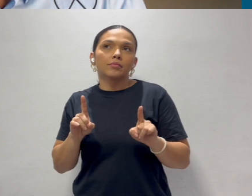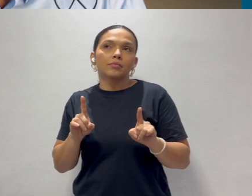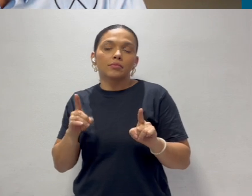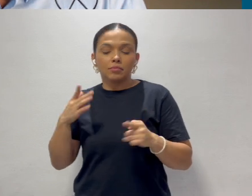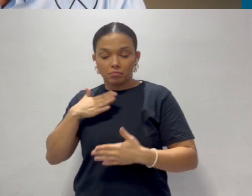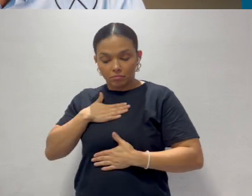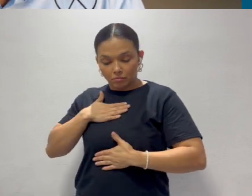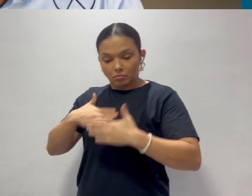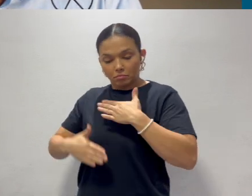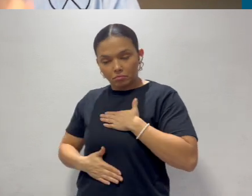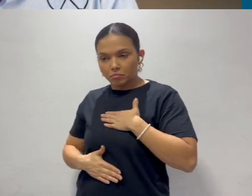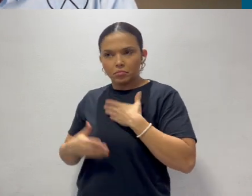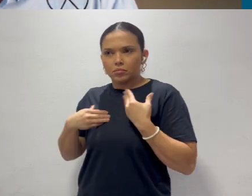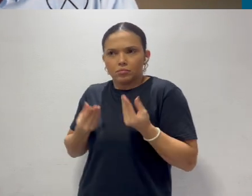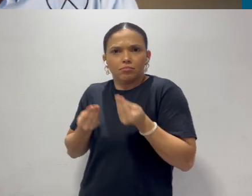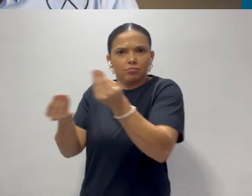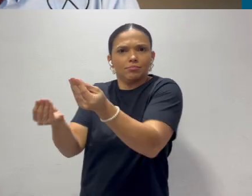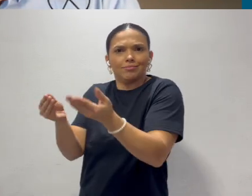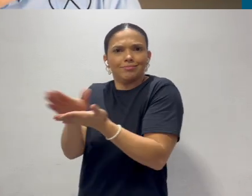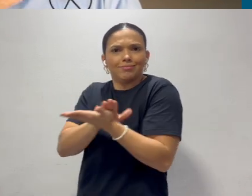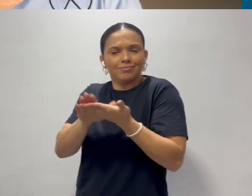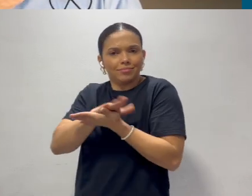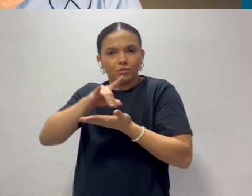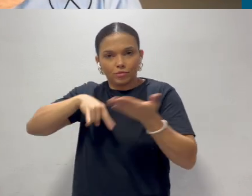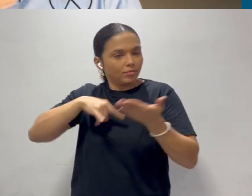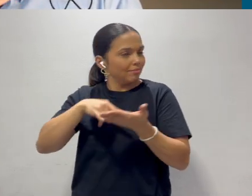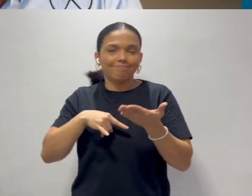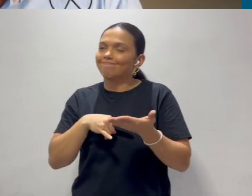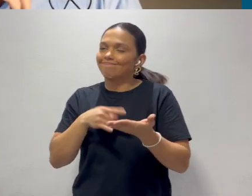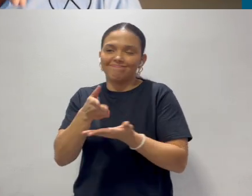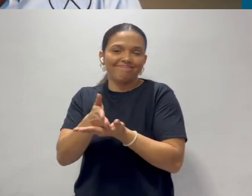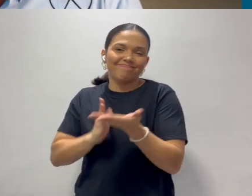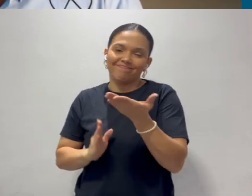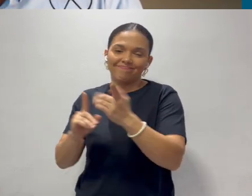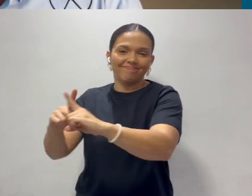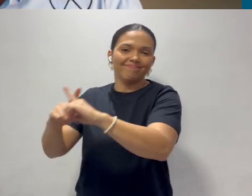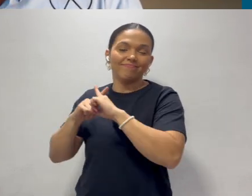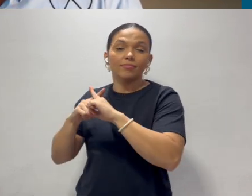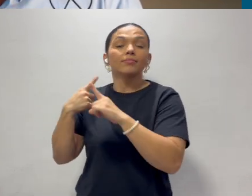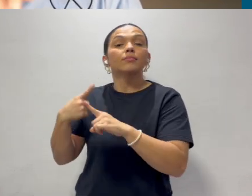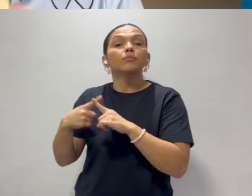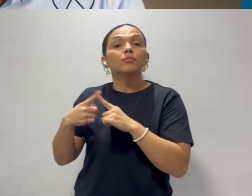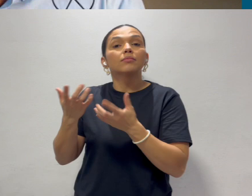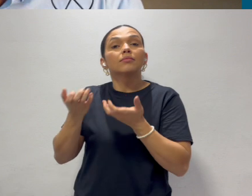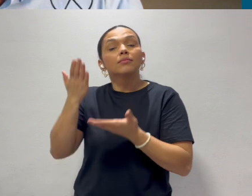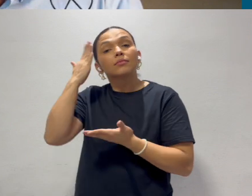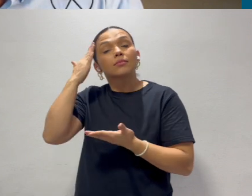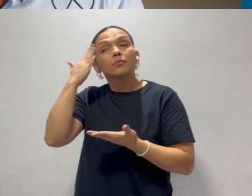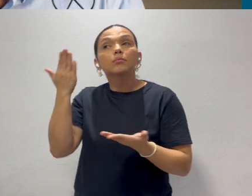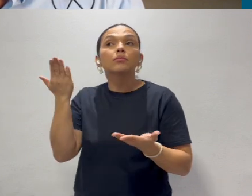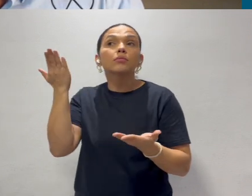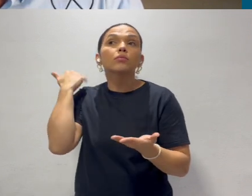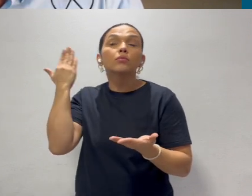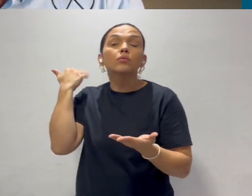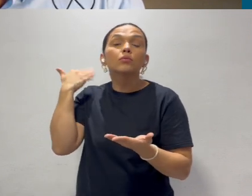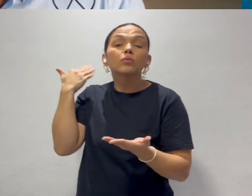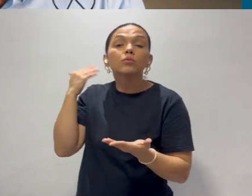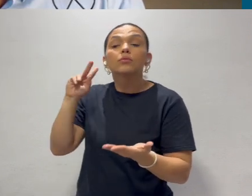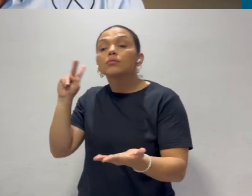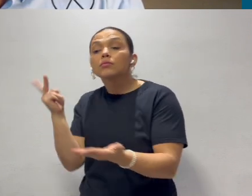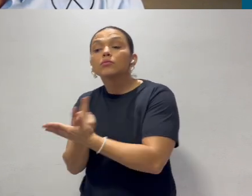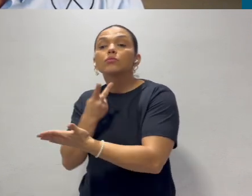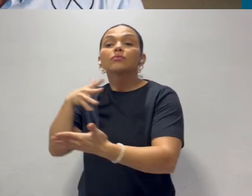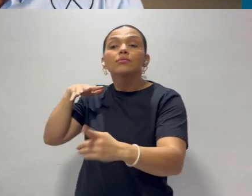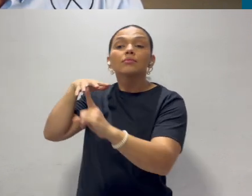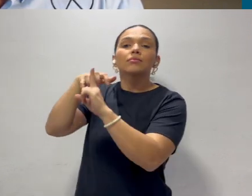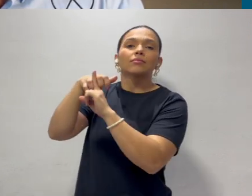aconteceu, eu sou deficiente física, pronto, não levar nenhum documento, não vai ser aprovado, porque o perito vai te pedir quando foi que você